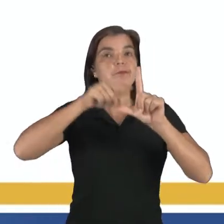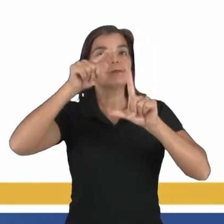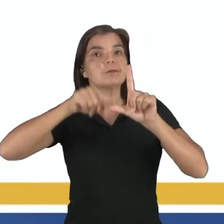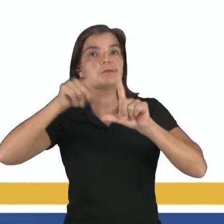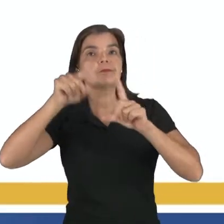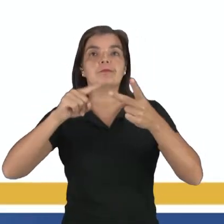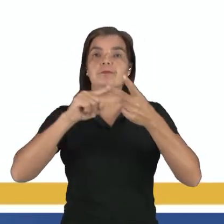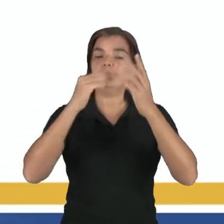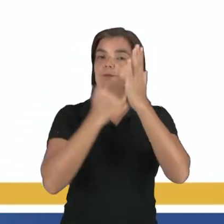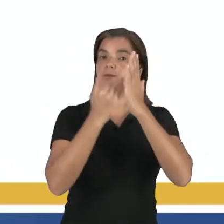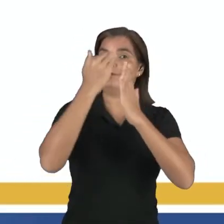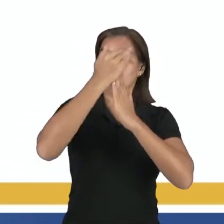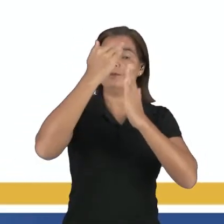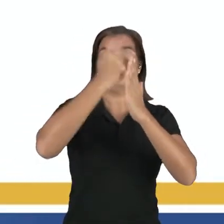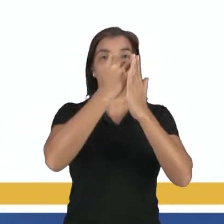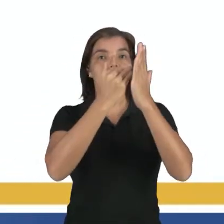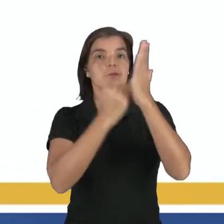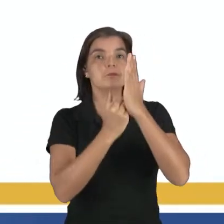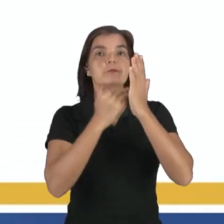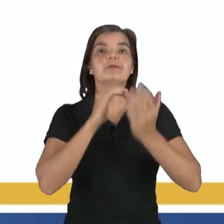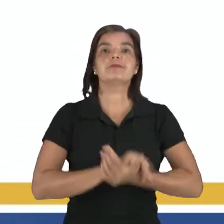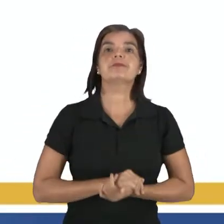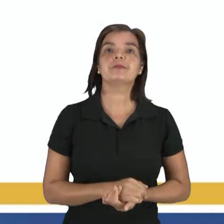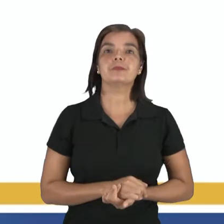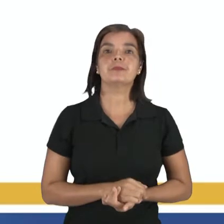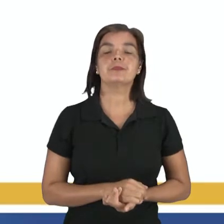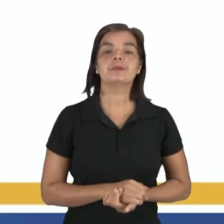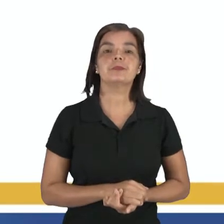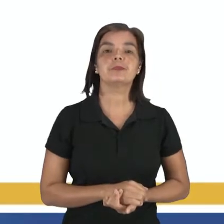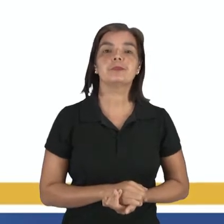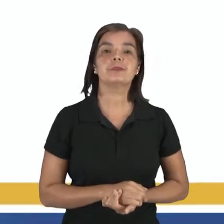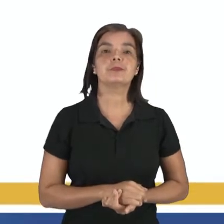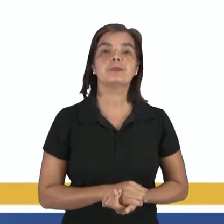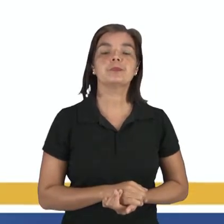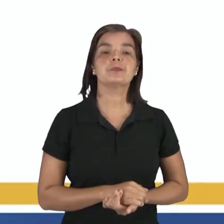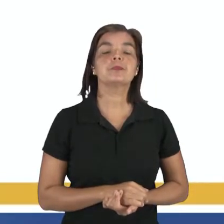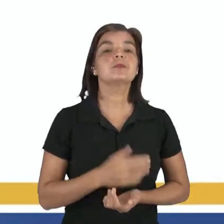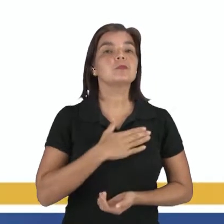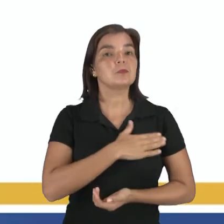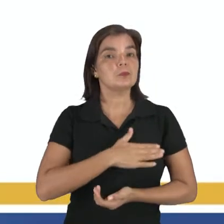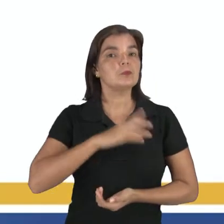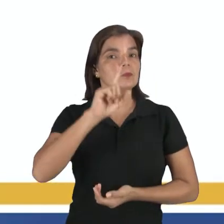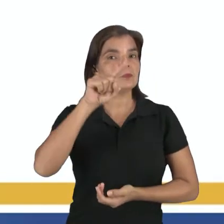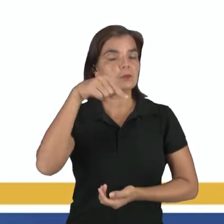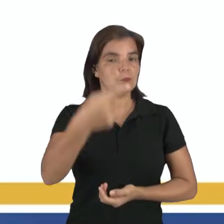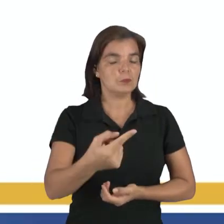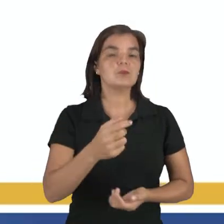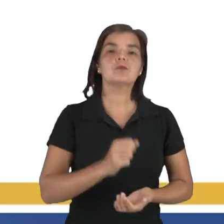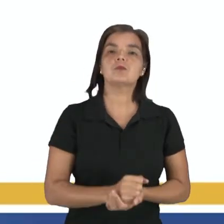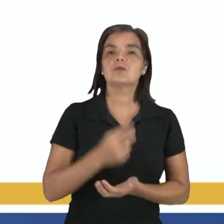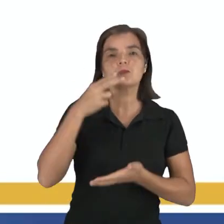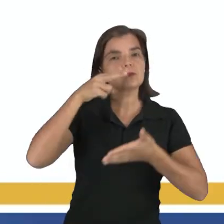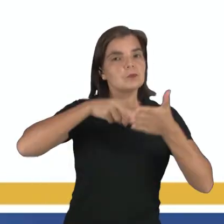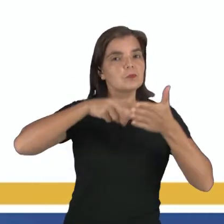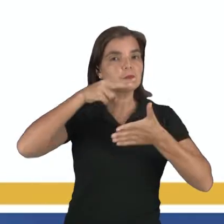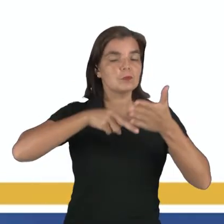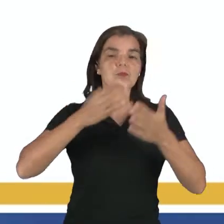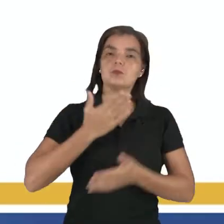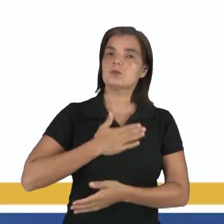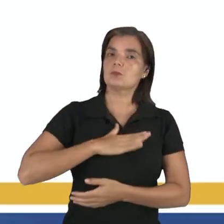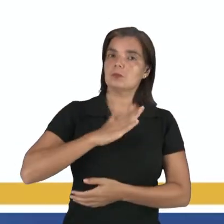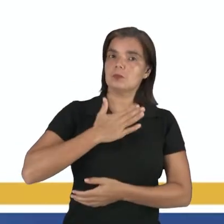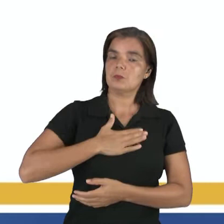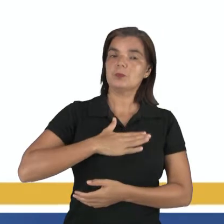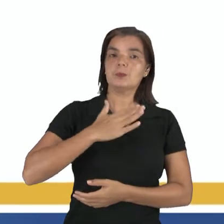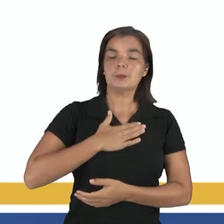gráfico, crescente, decrescente, tá? Gostaria que depois vocês olhassem bastante,